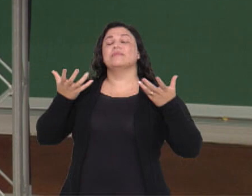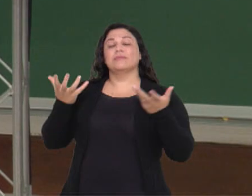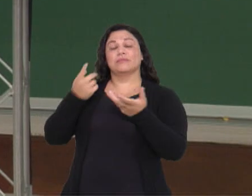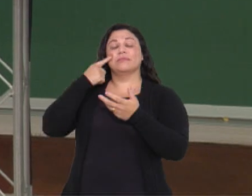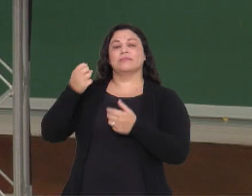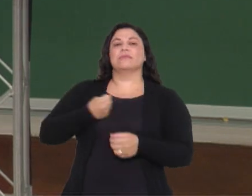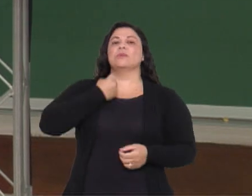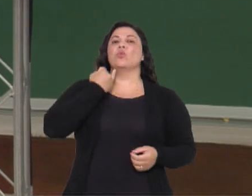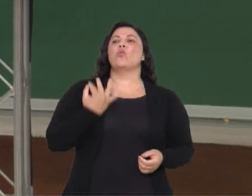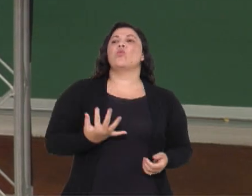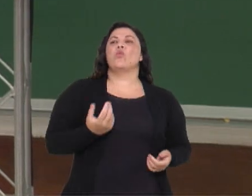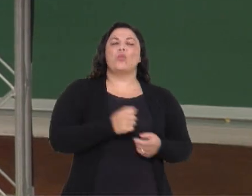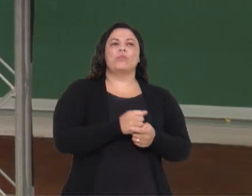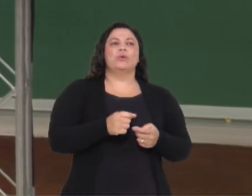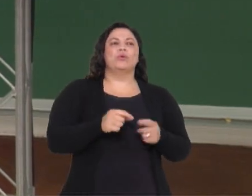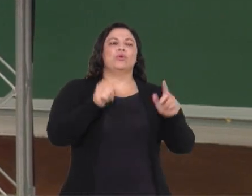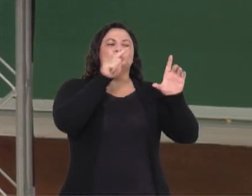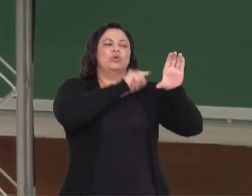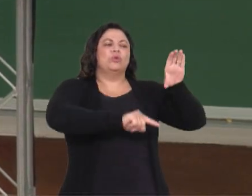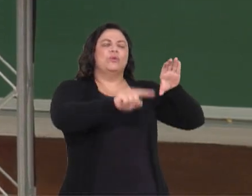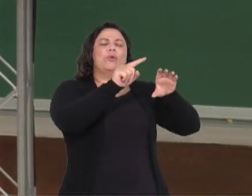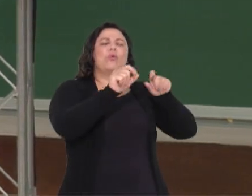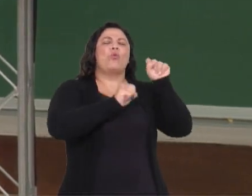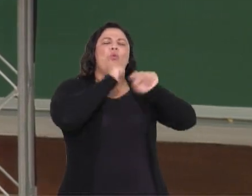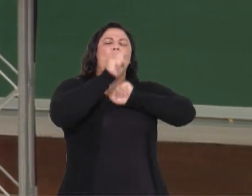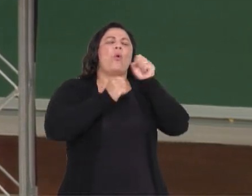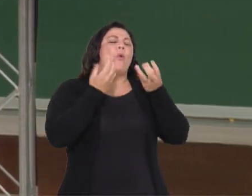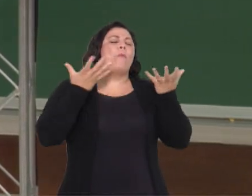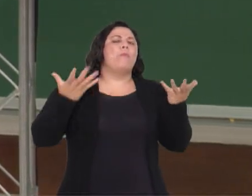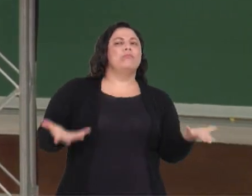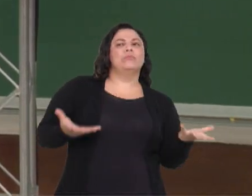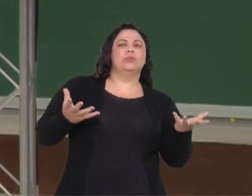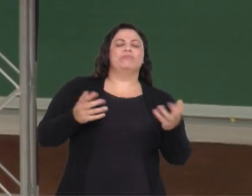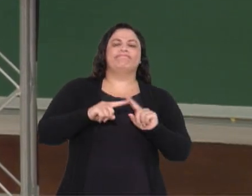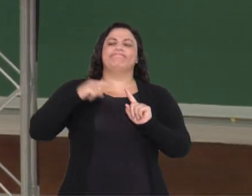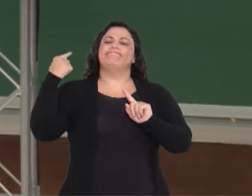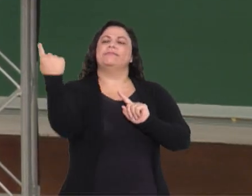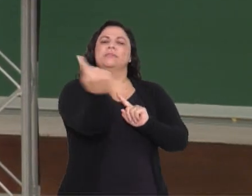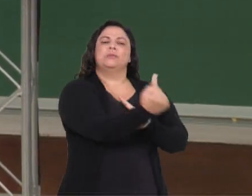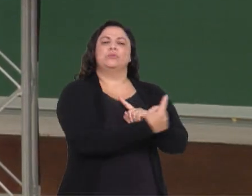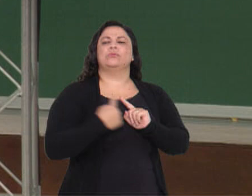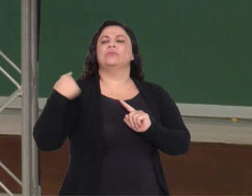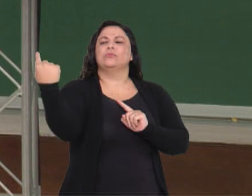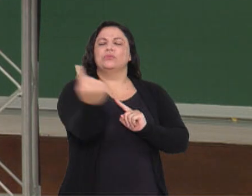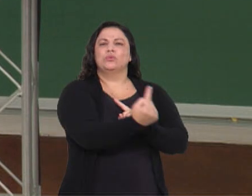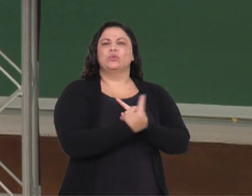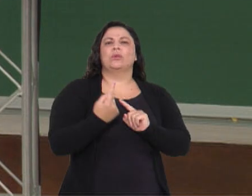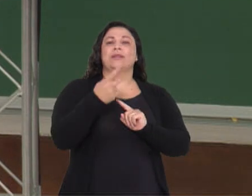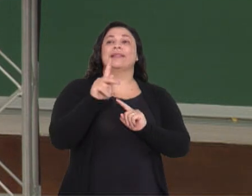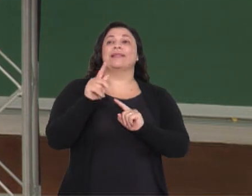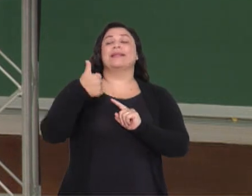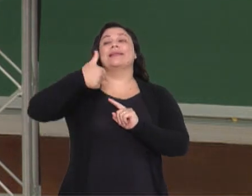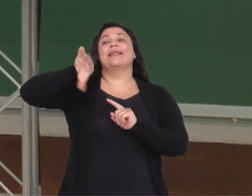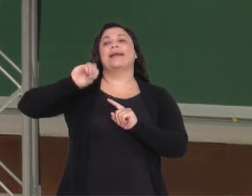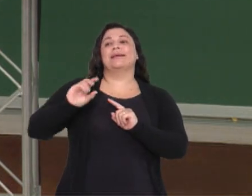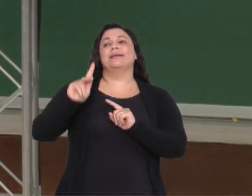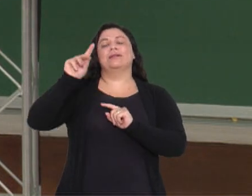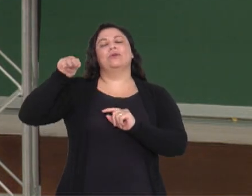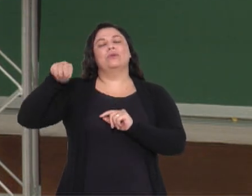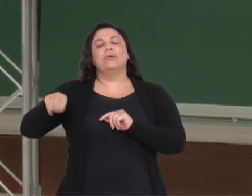número de voltas aproximado que ele vai ter que fazer para cumprir esses 10 quilômetros aqui numa pista que tem um diâmetro de 80